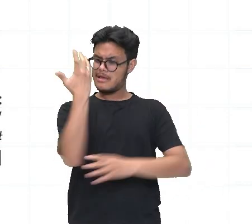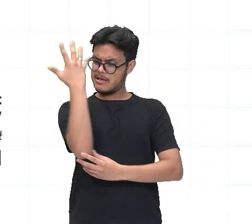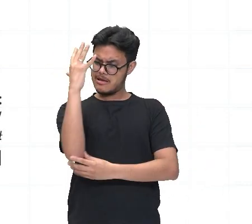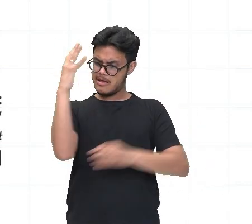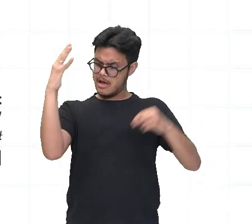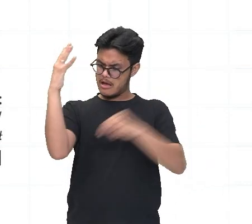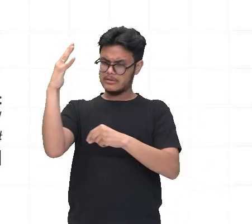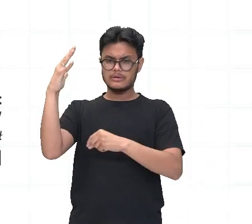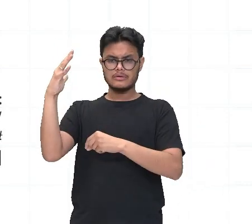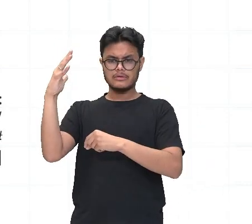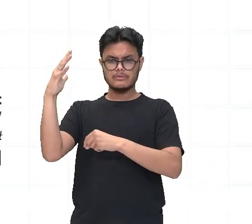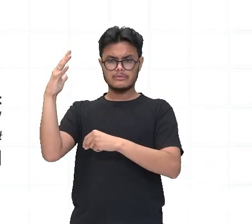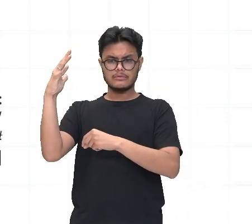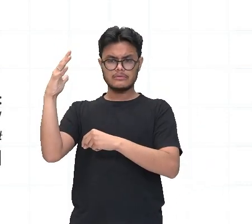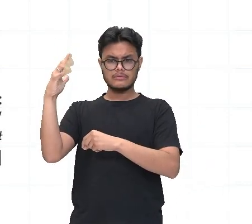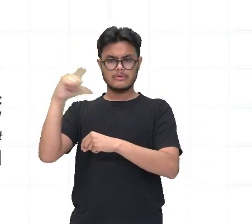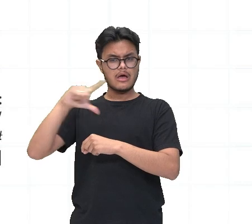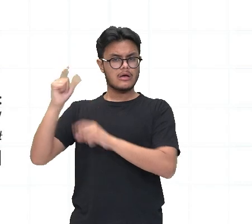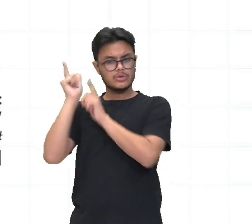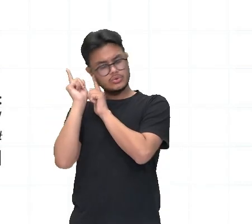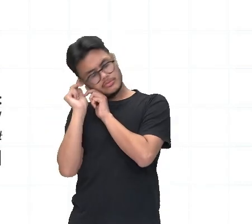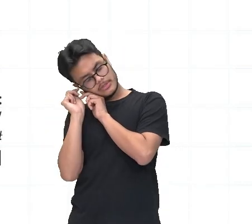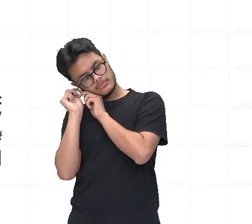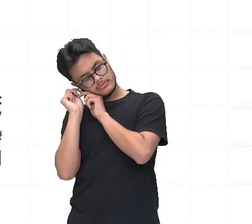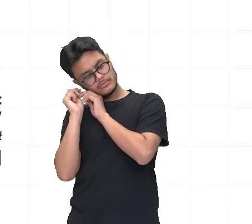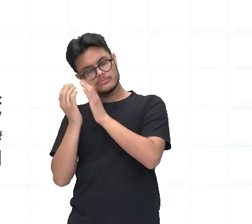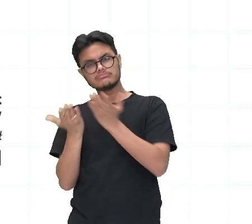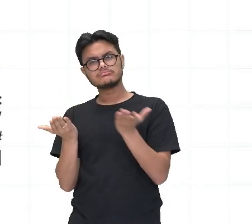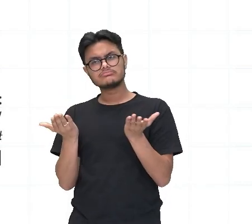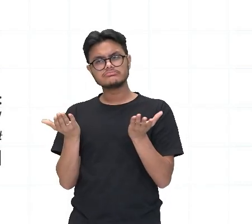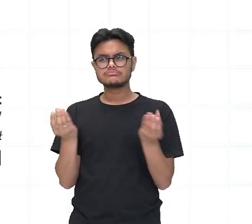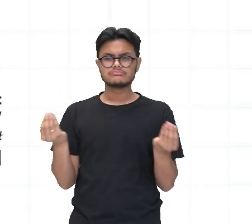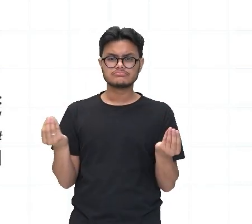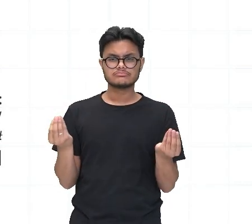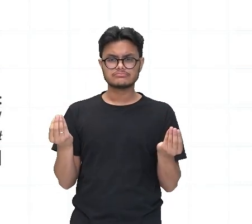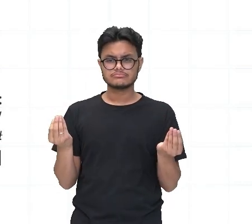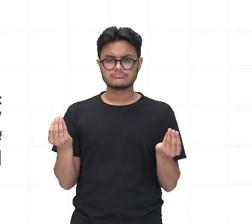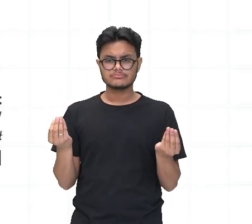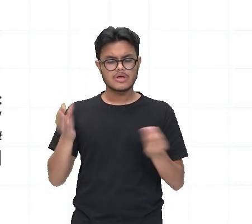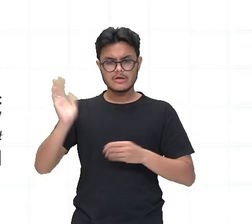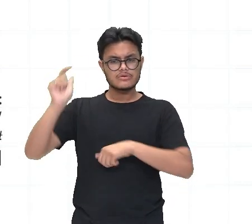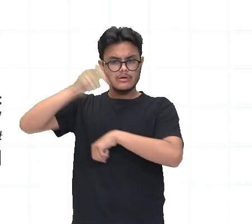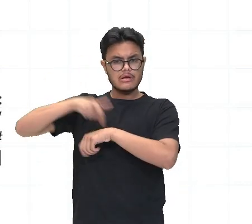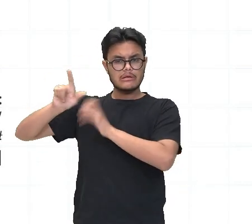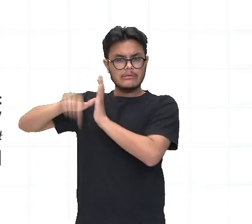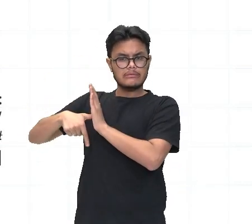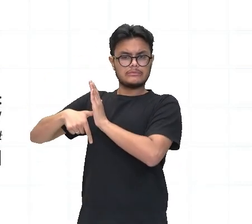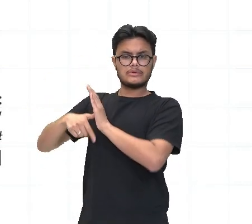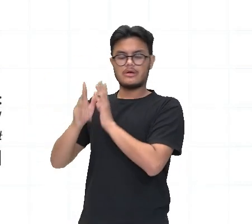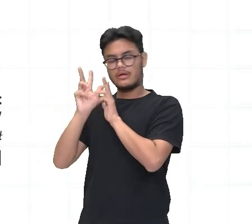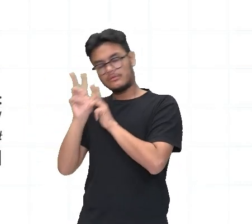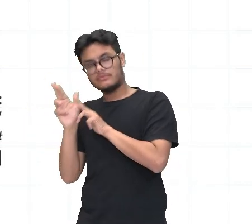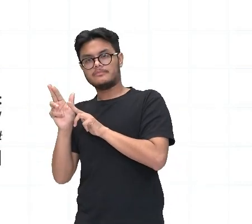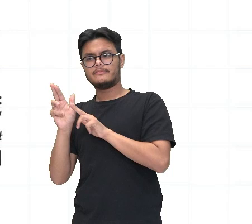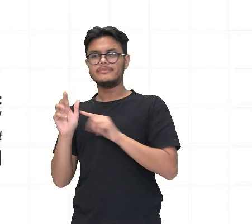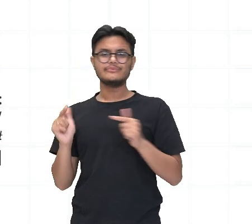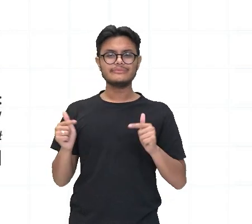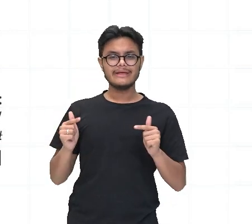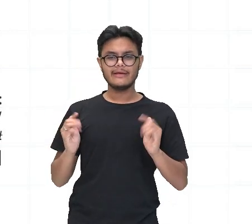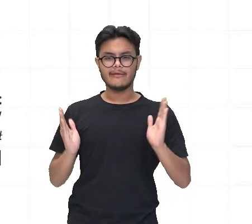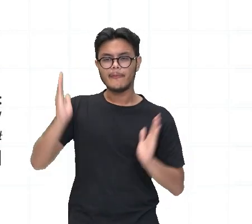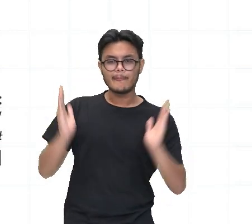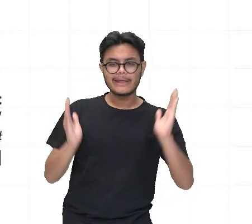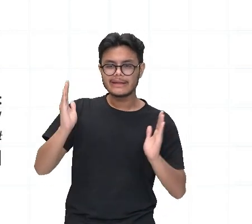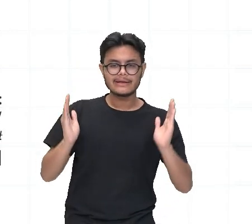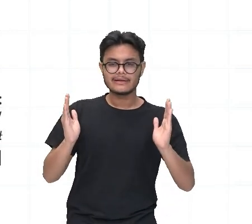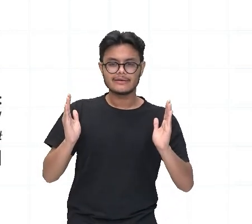e aí Carlito dormia, né? Era tarde, Carlito dormia. Não houve aí